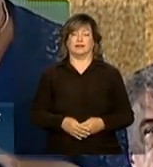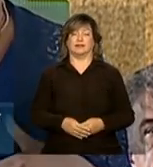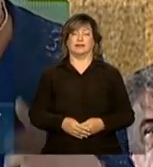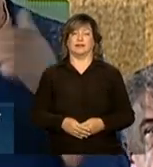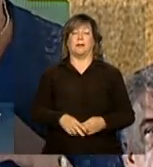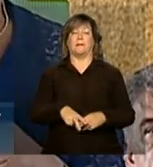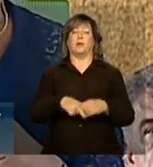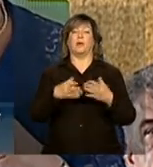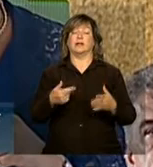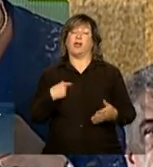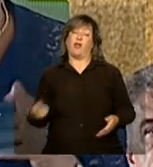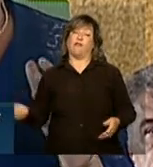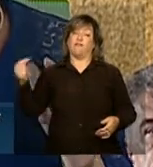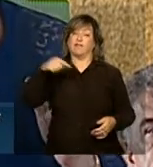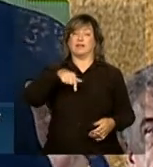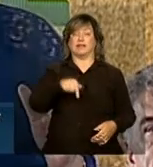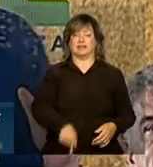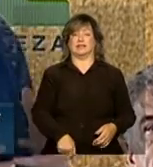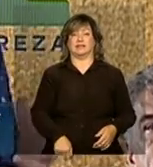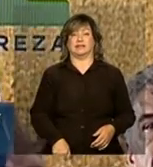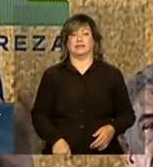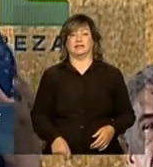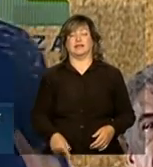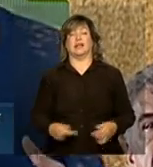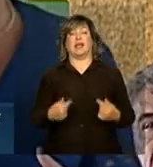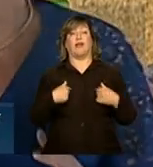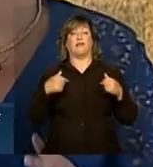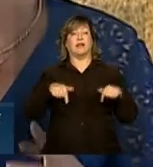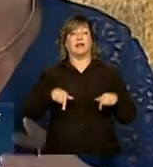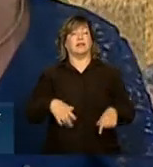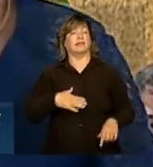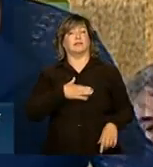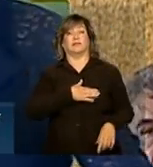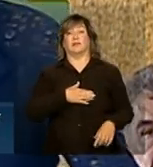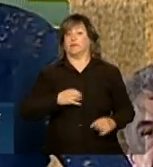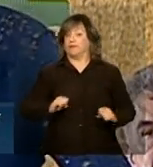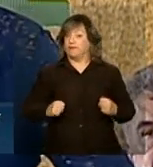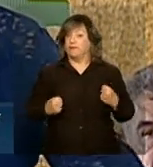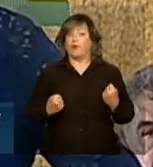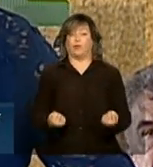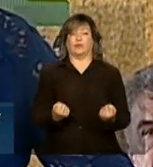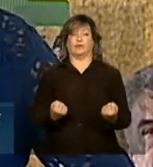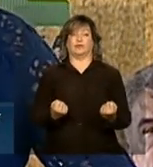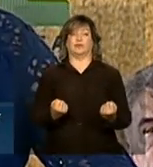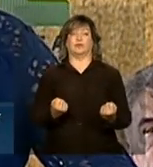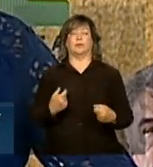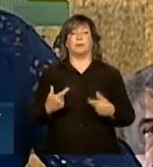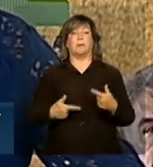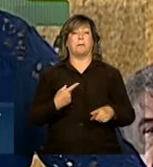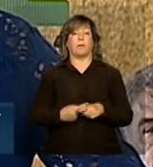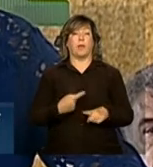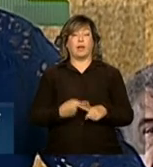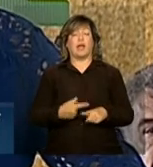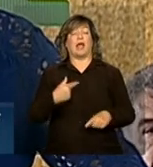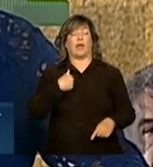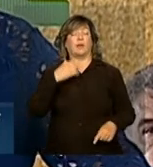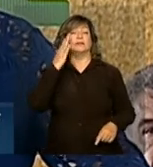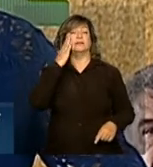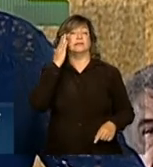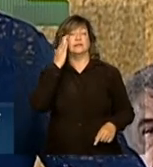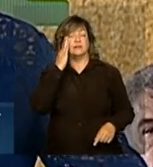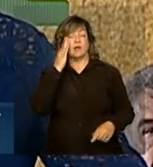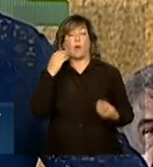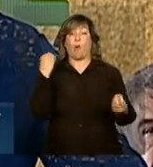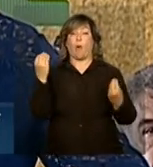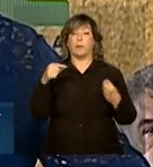É por isso que eu vim aqui, e eu vim aqui com todo o empenho, porque eu sei o